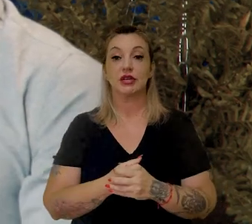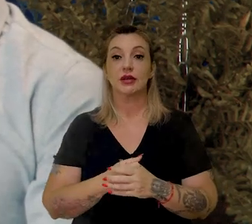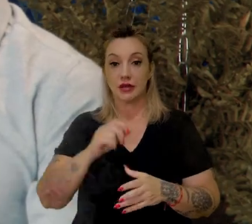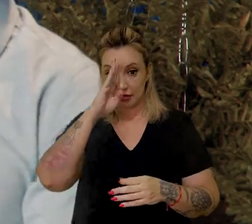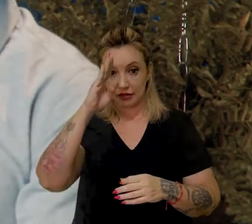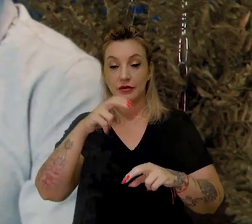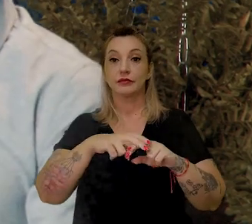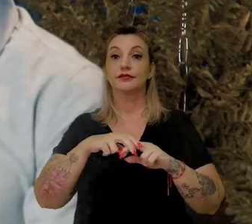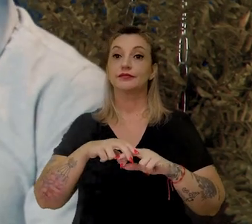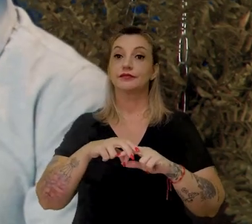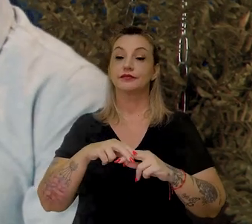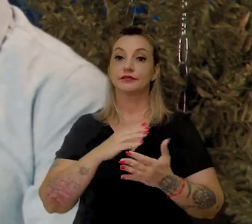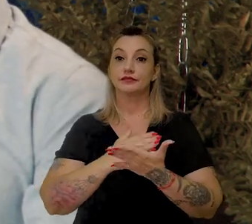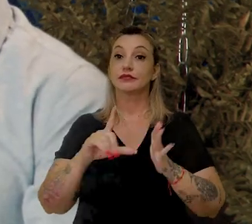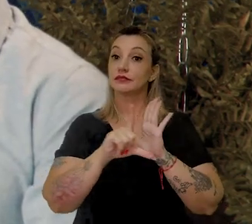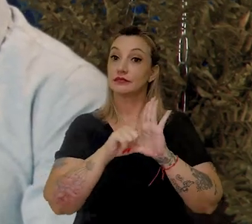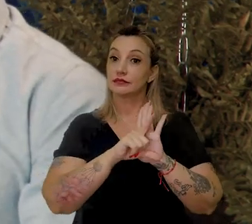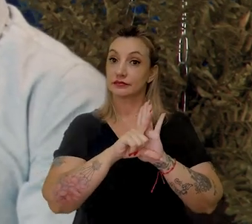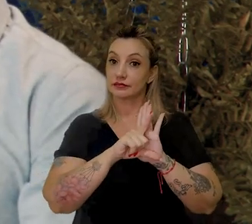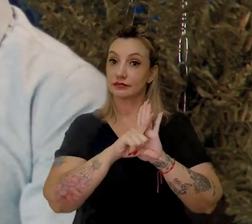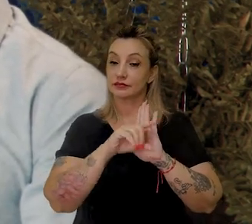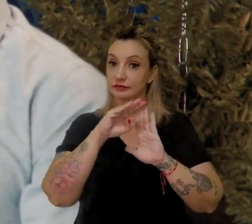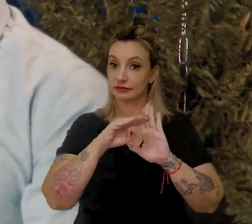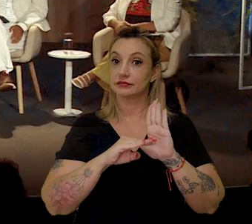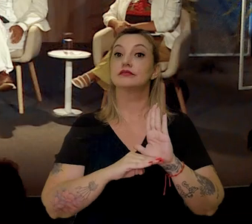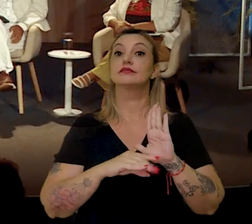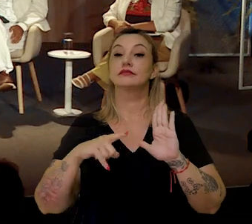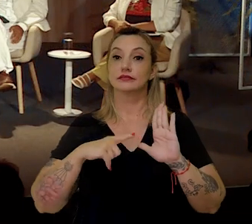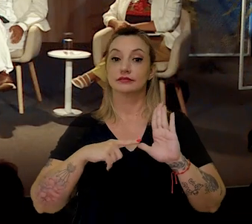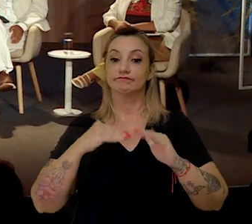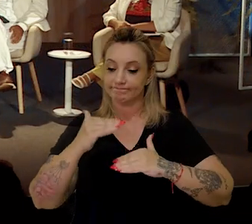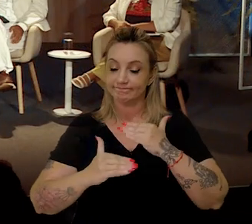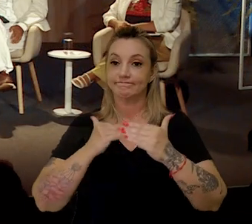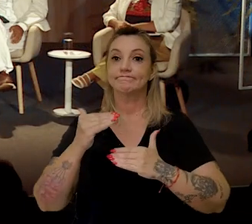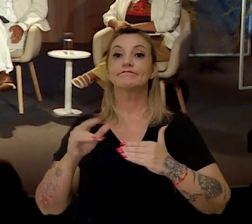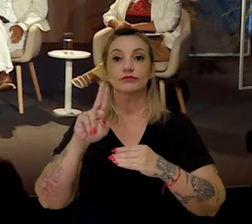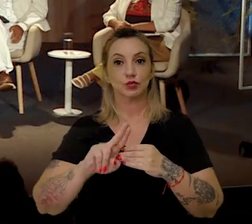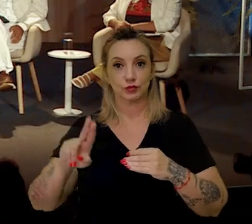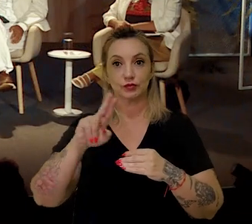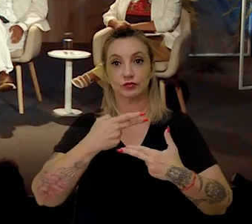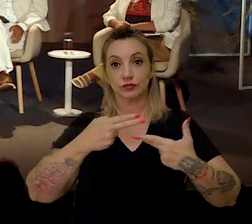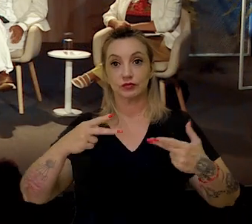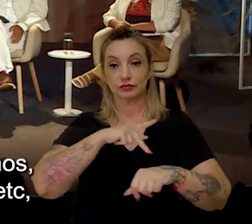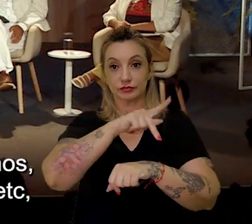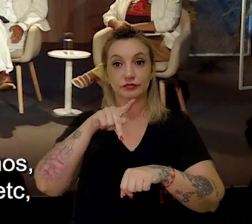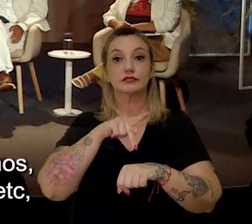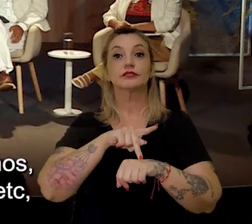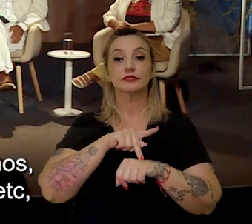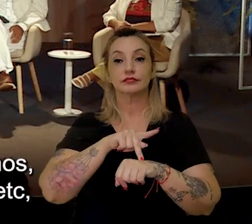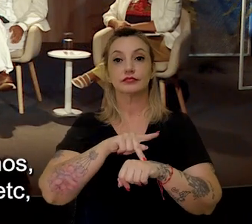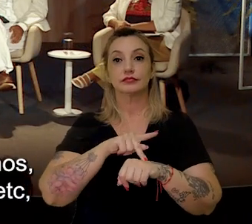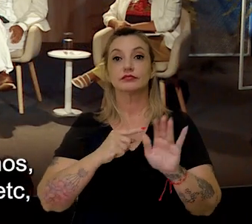principalmente a partir justamente dessas legislações que têm sido progressivamente adotadas em diferentes países que